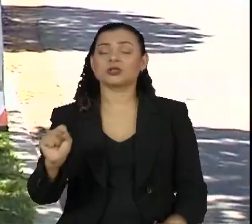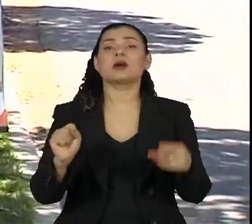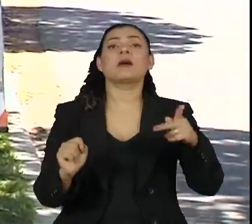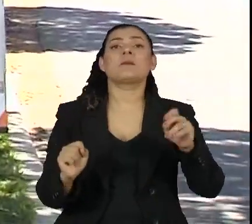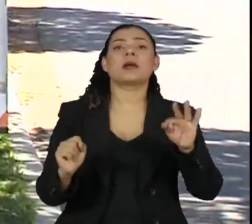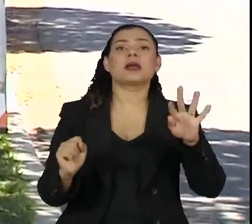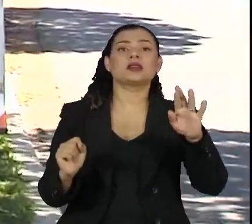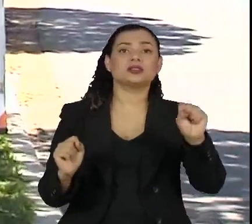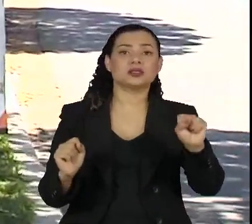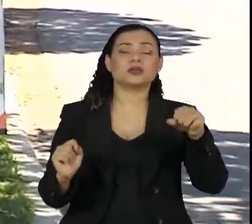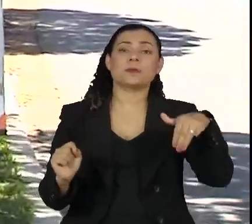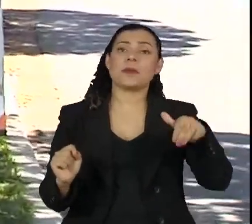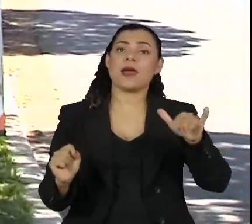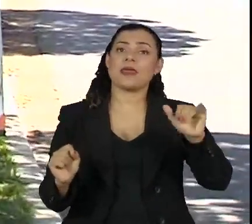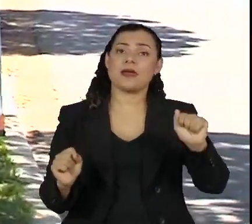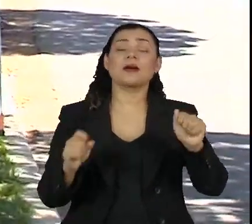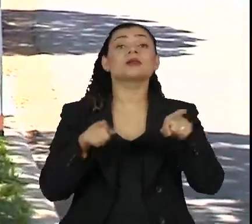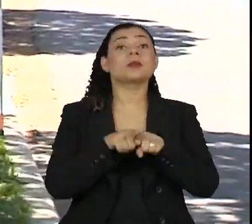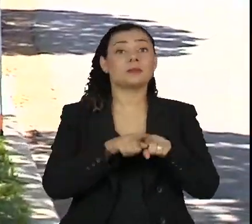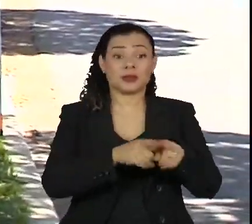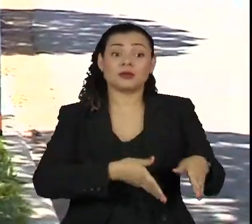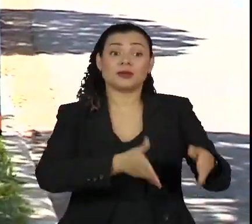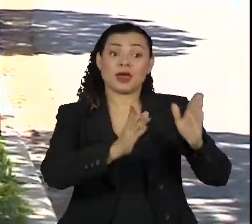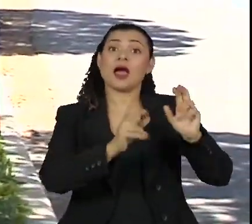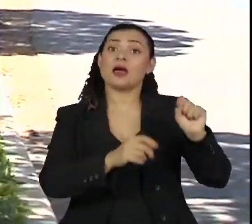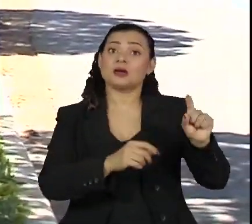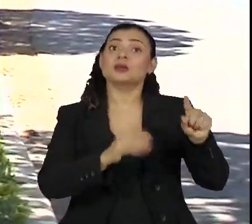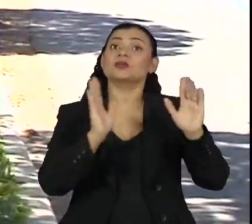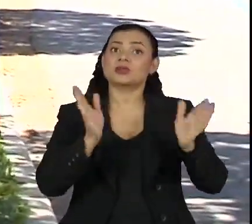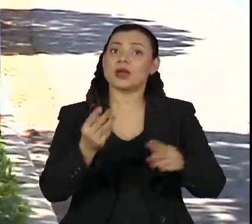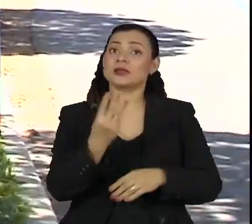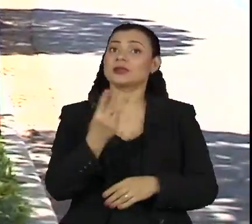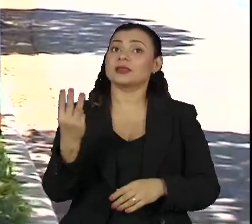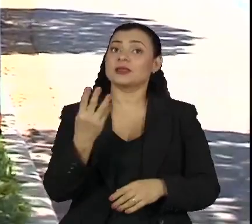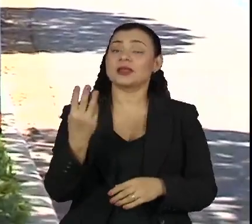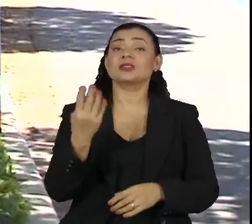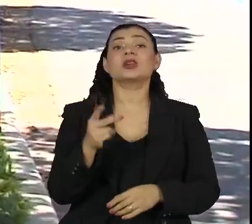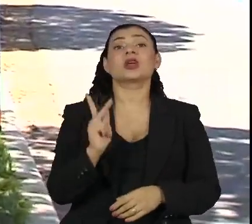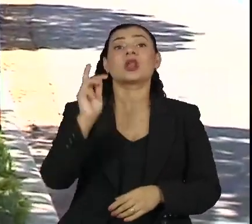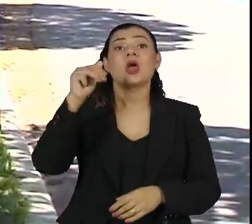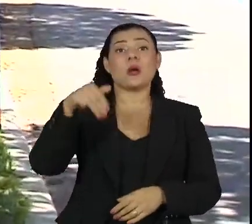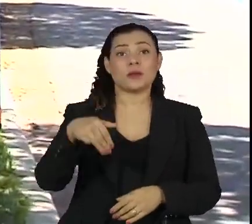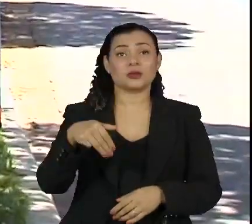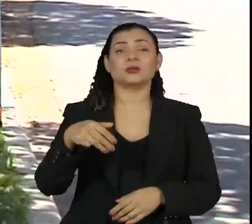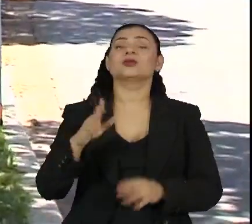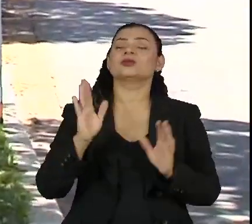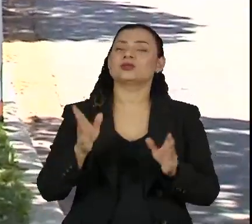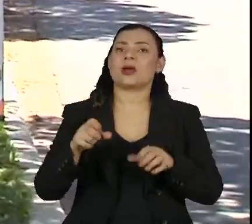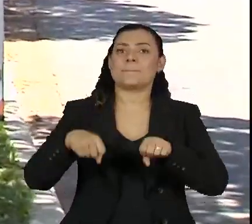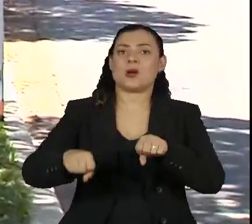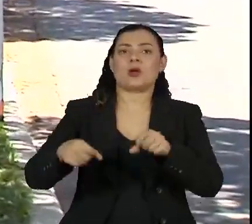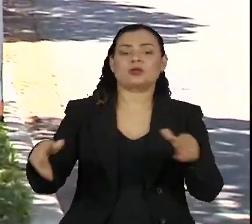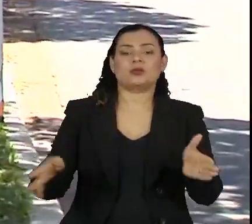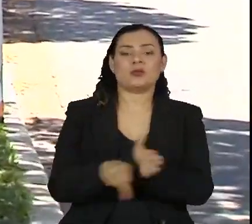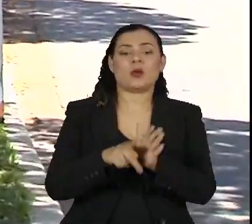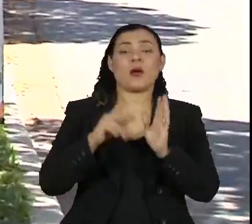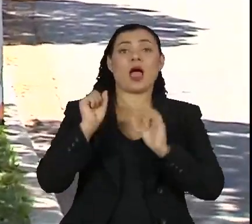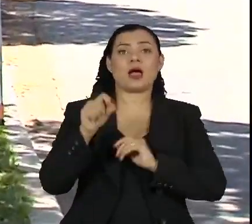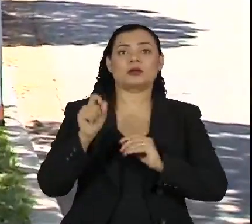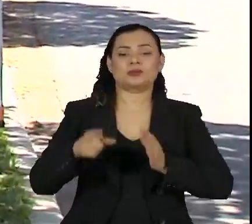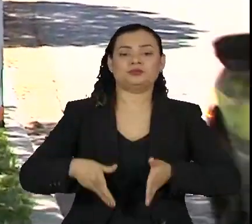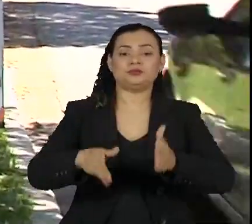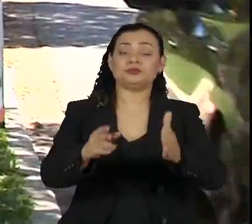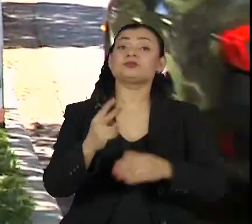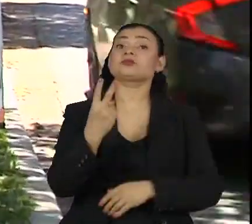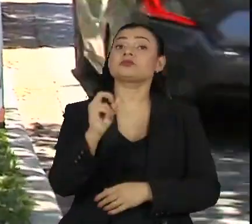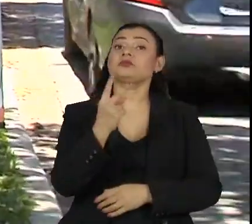e no momento são 33 km dessa faixa azul exclusiva para motos a previsão para o ano que vem para